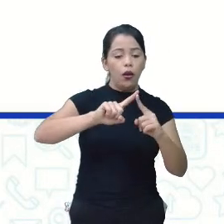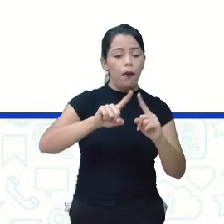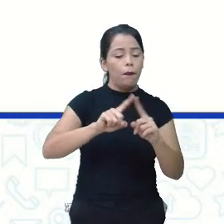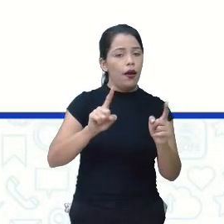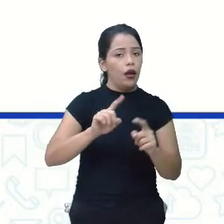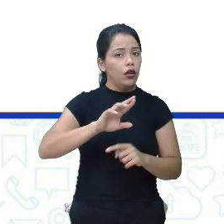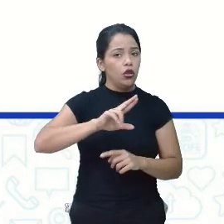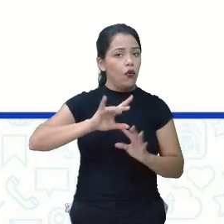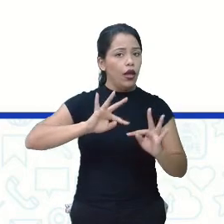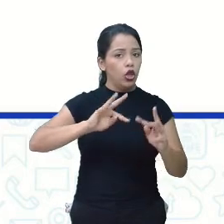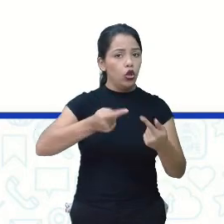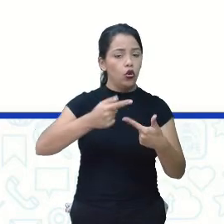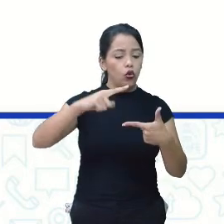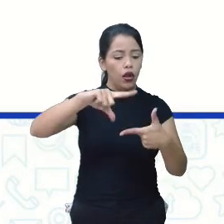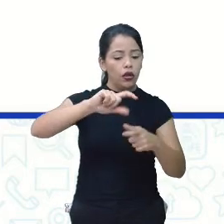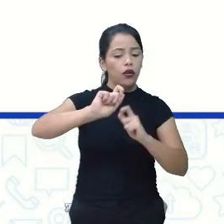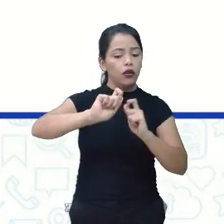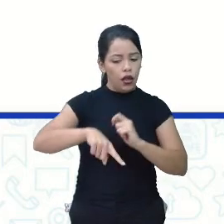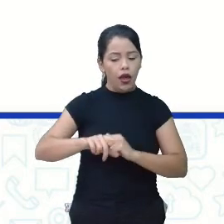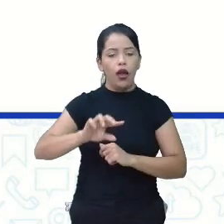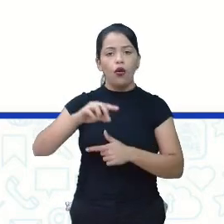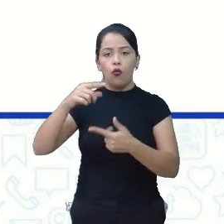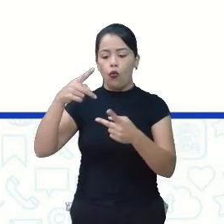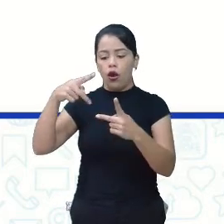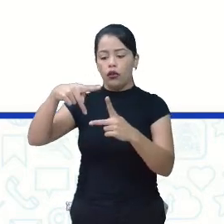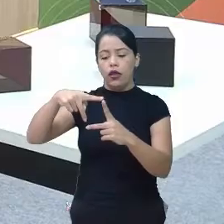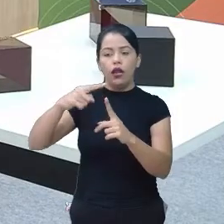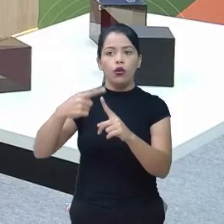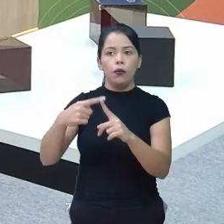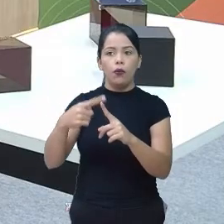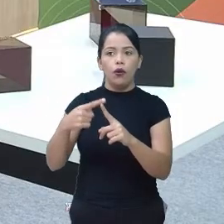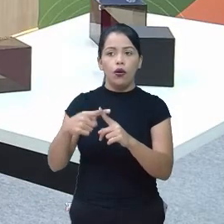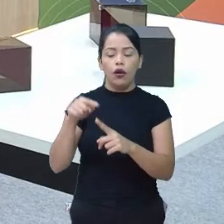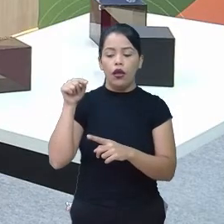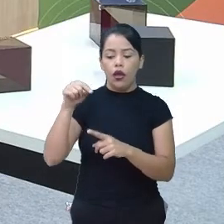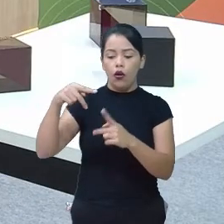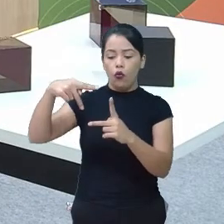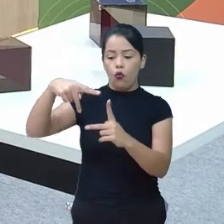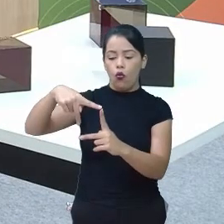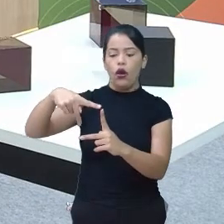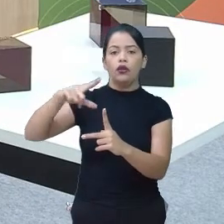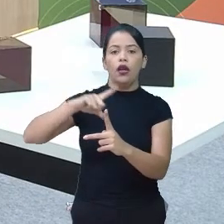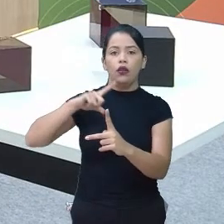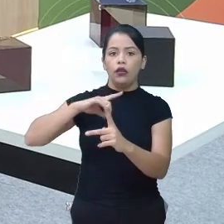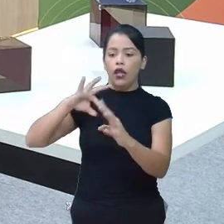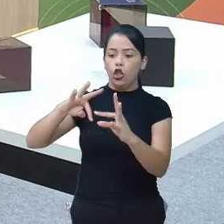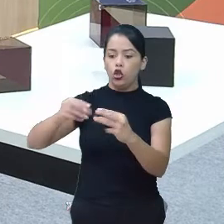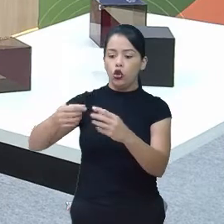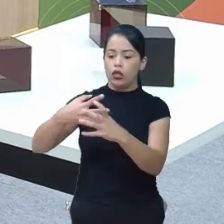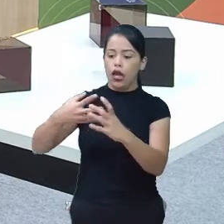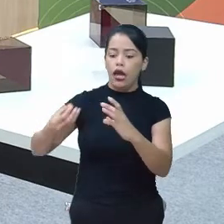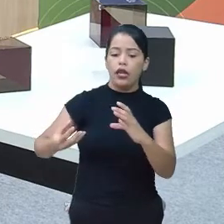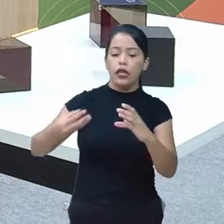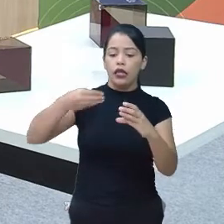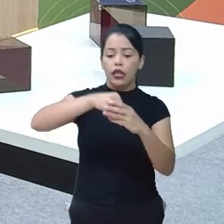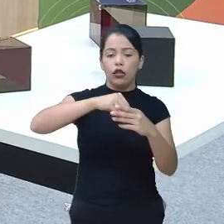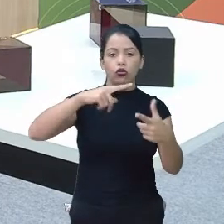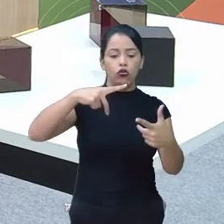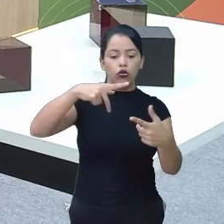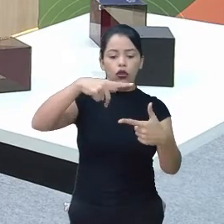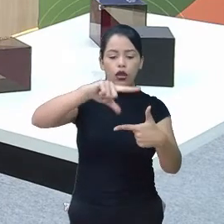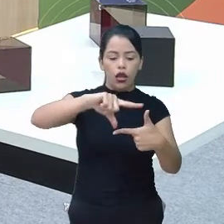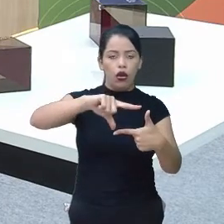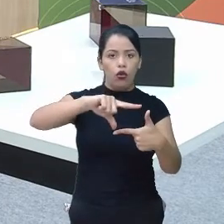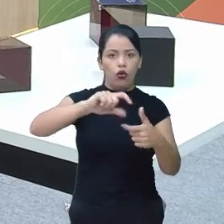todo retângulo vai ser um quadrado, porque esse daqui atende todas as características para ser esse